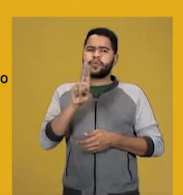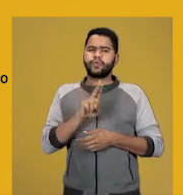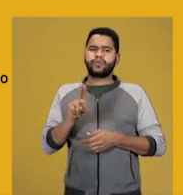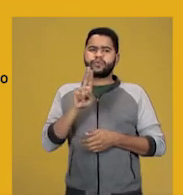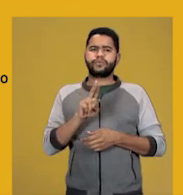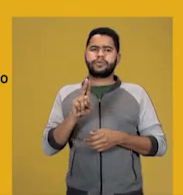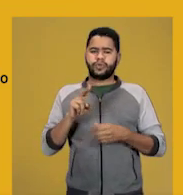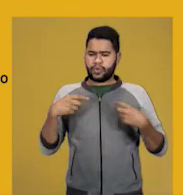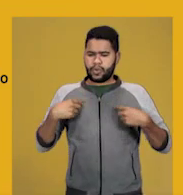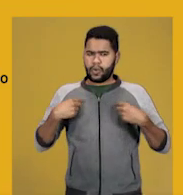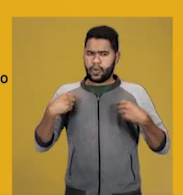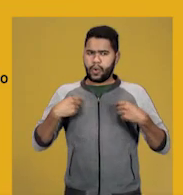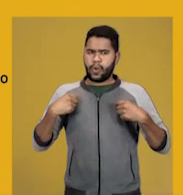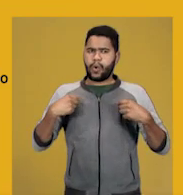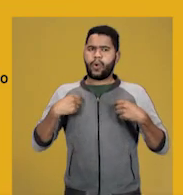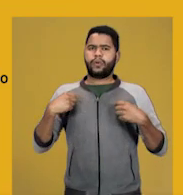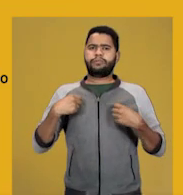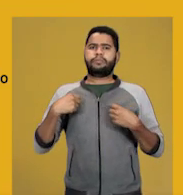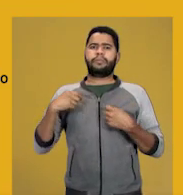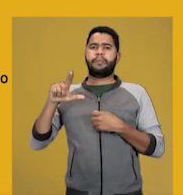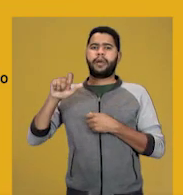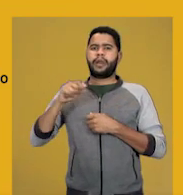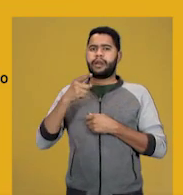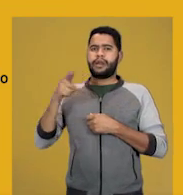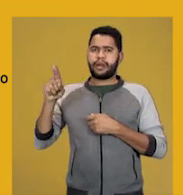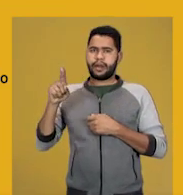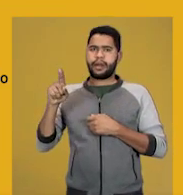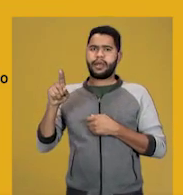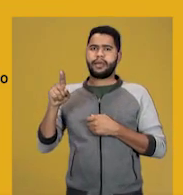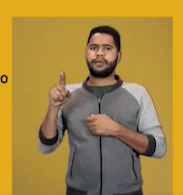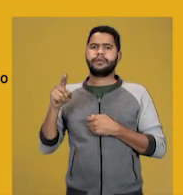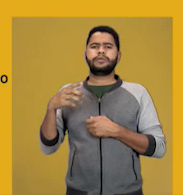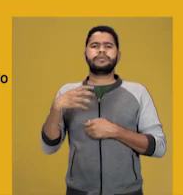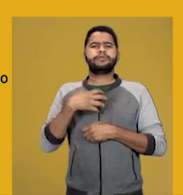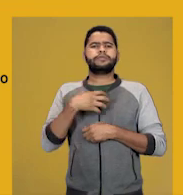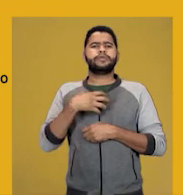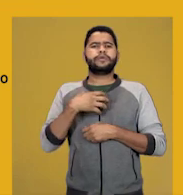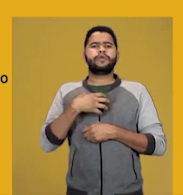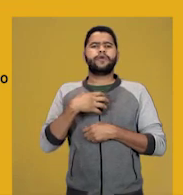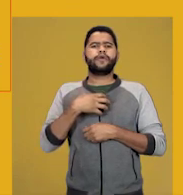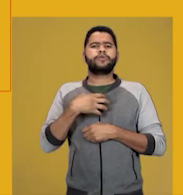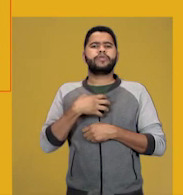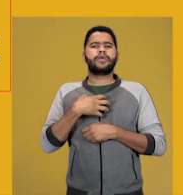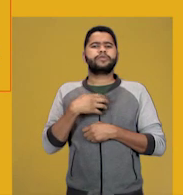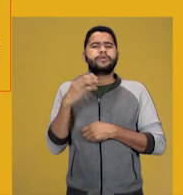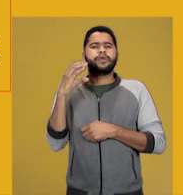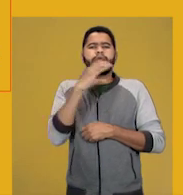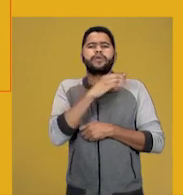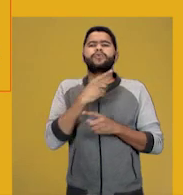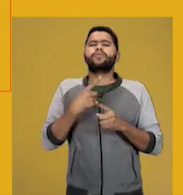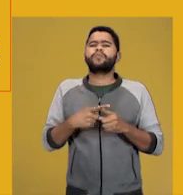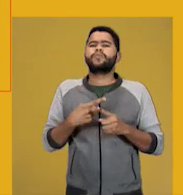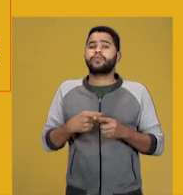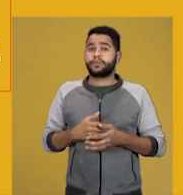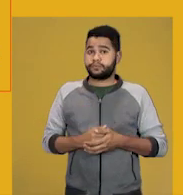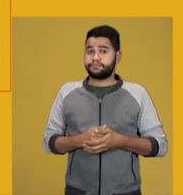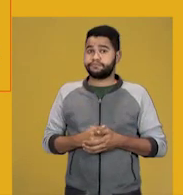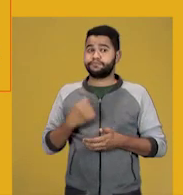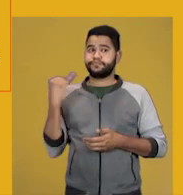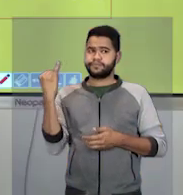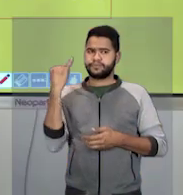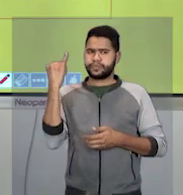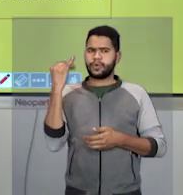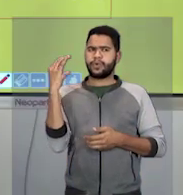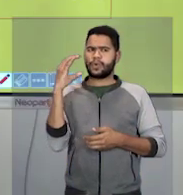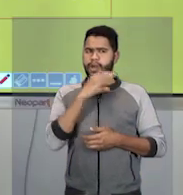de vestimenta de lã diminui a sensação de frio por quê? Bom, importante colocar, o calor